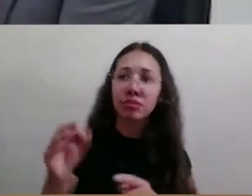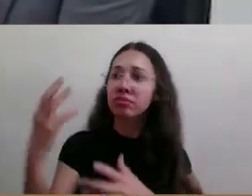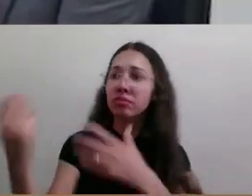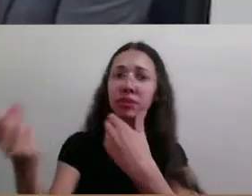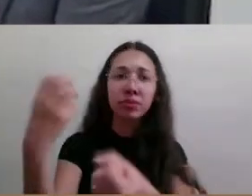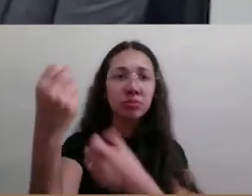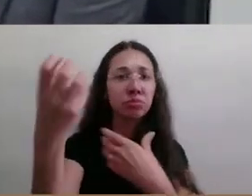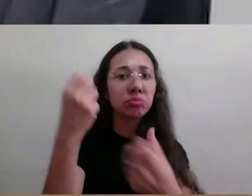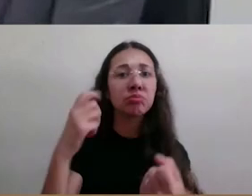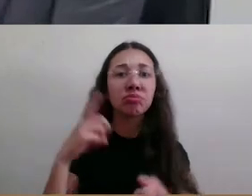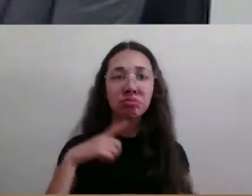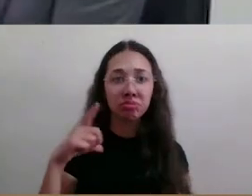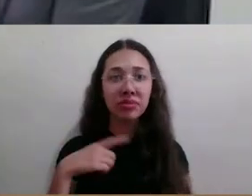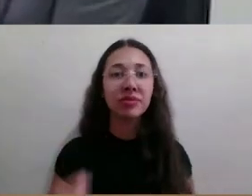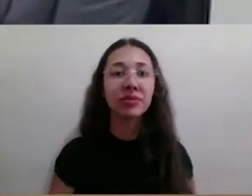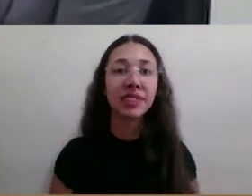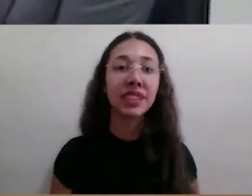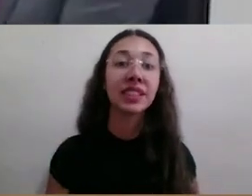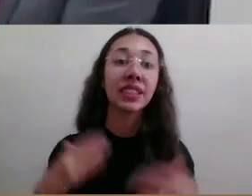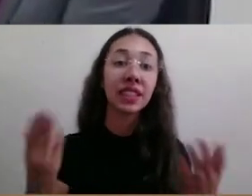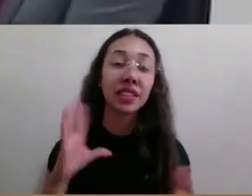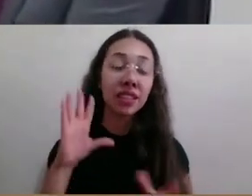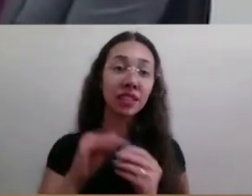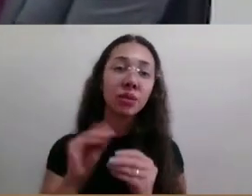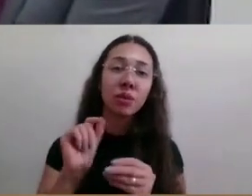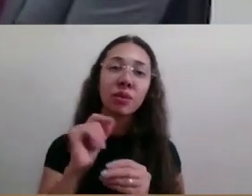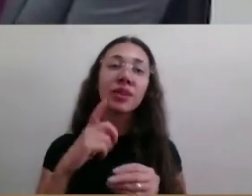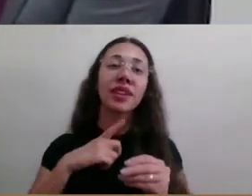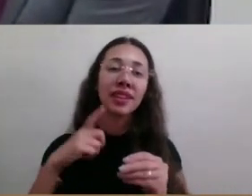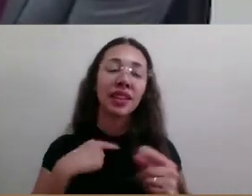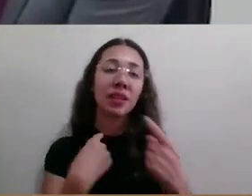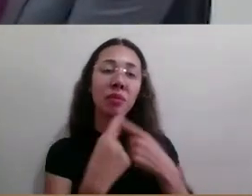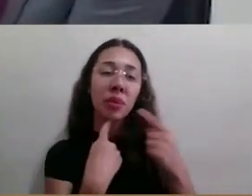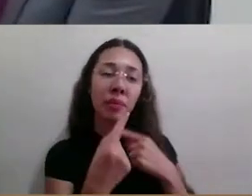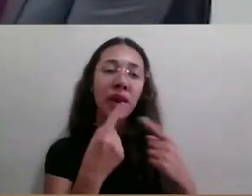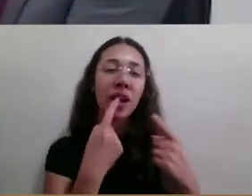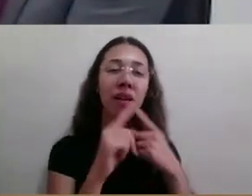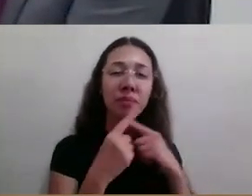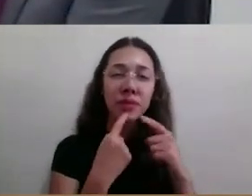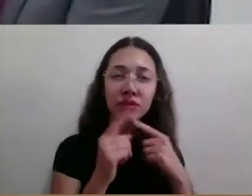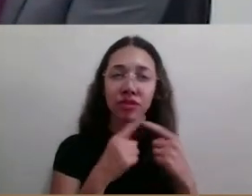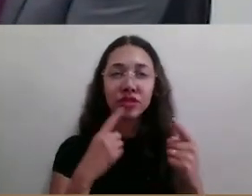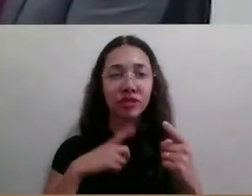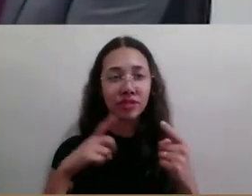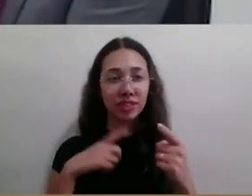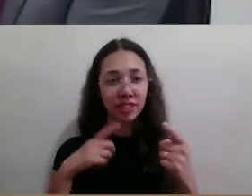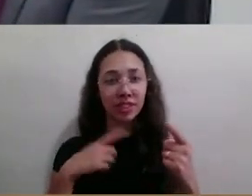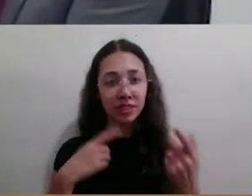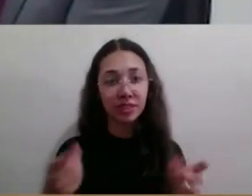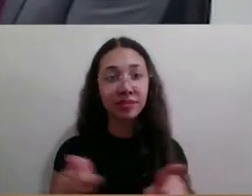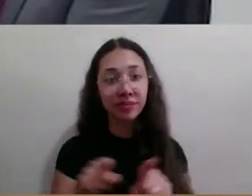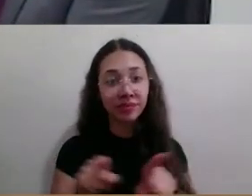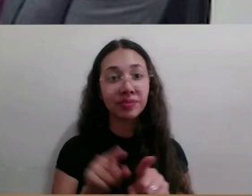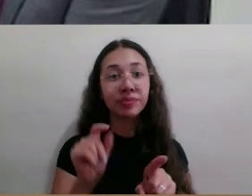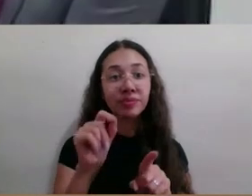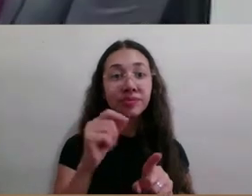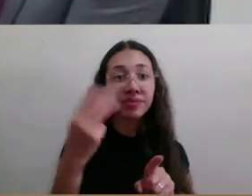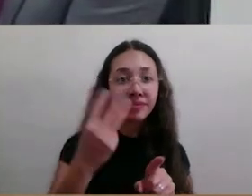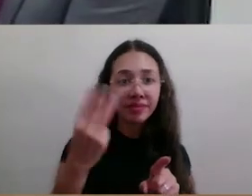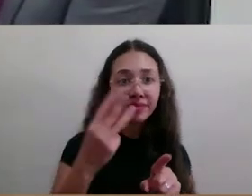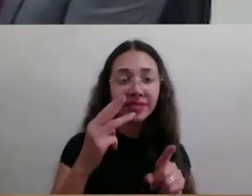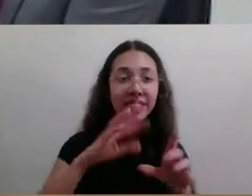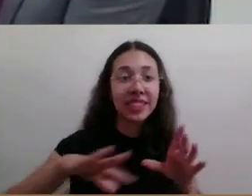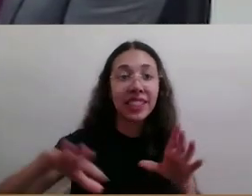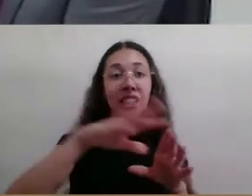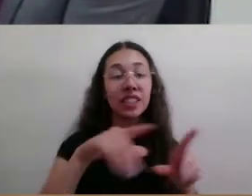houve. Então, existe um diálogo muito direto hoje com a Procuradoria Regional Federal da Terceira Região, com a SEAB, que é a Central